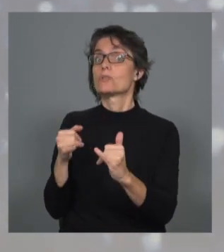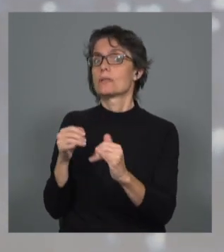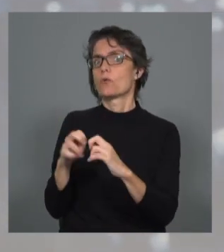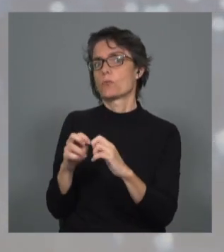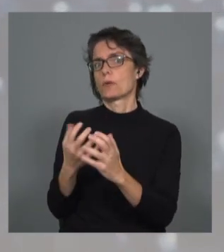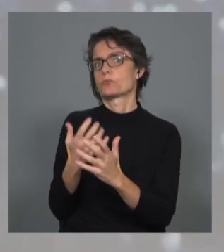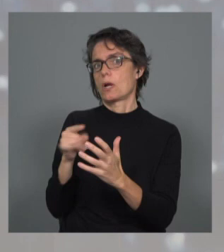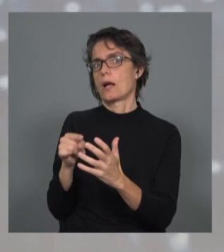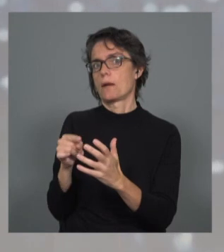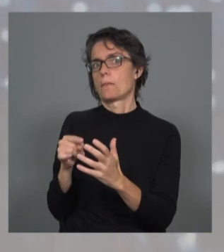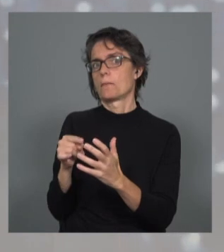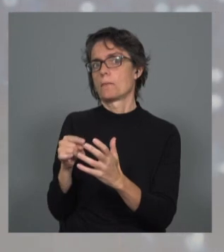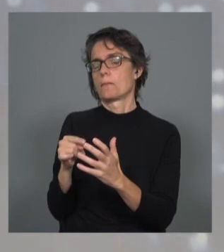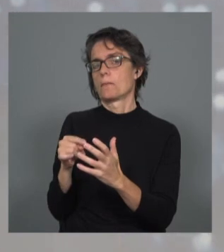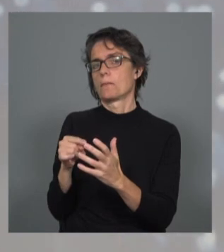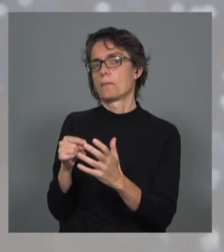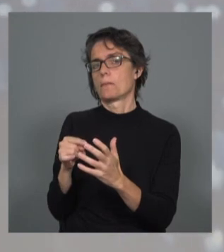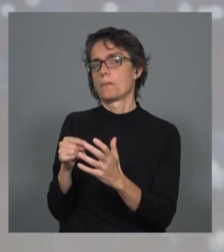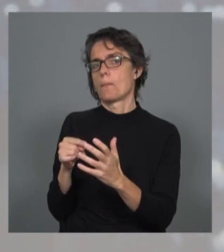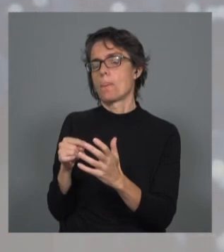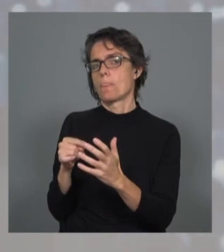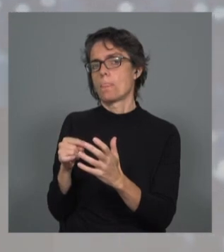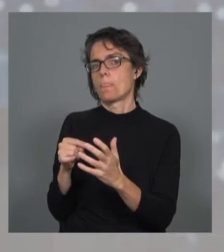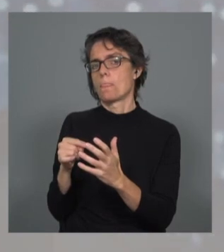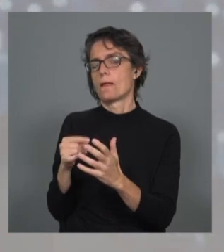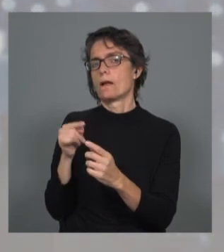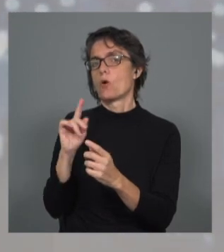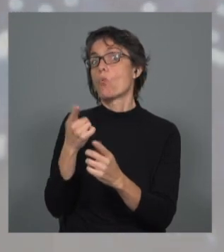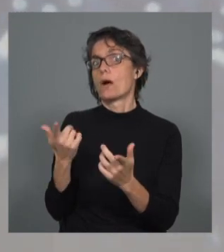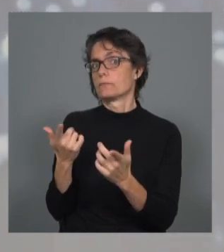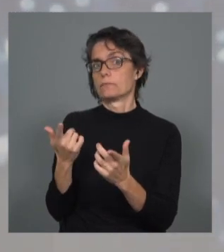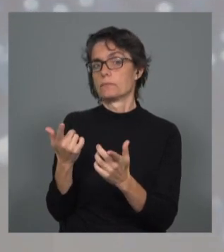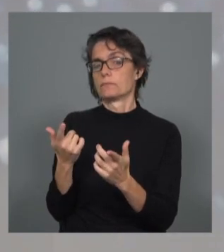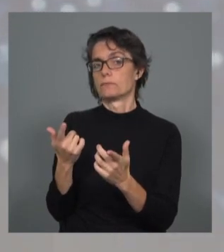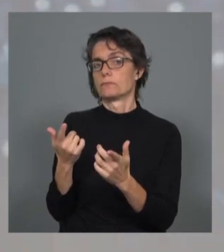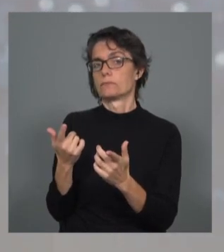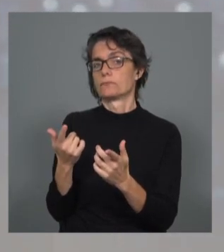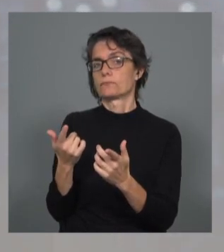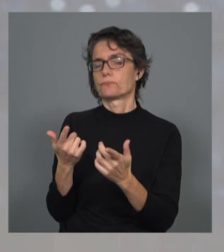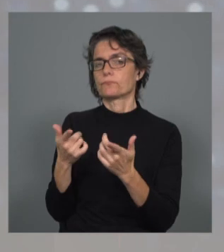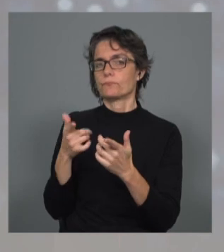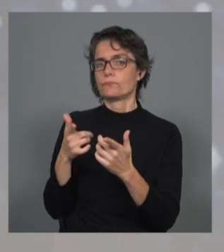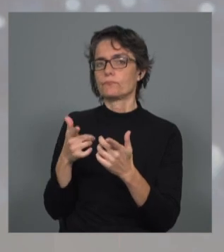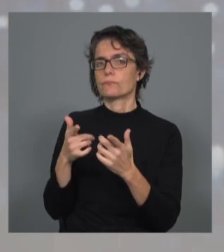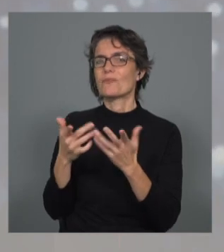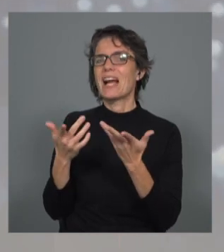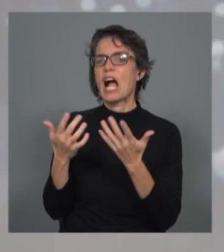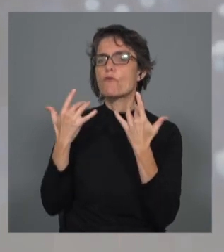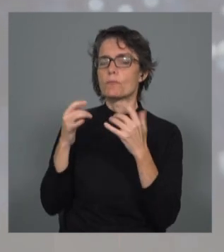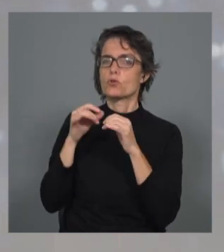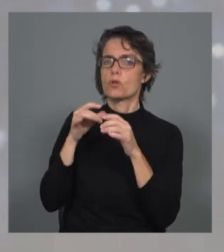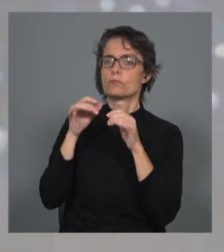que é a iliteracia, que é de facto mediática, que é algo que temos que combater. E isso pertence não só a nós,